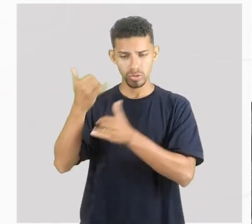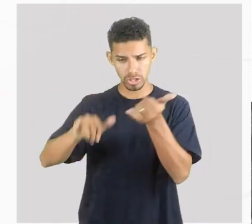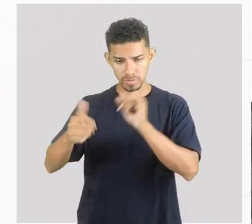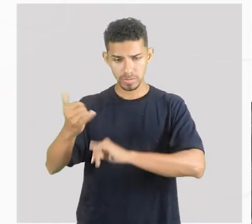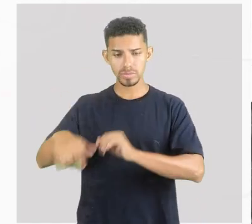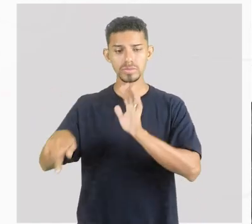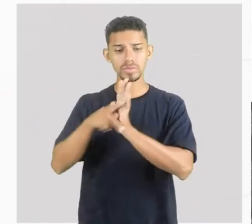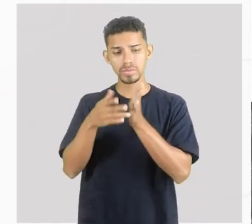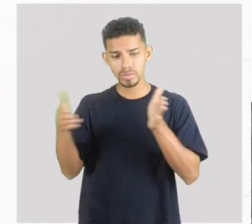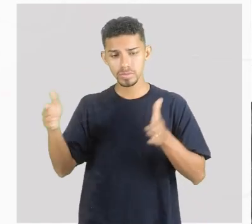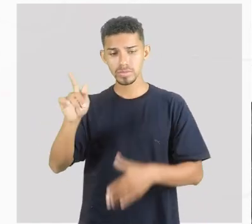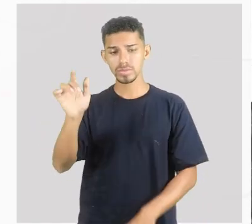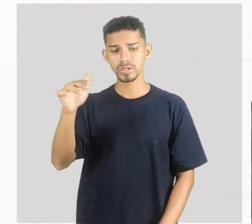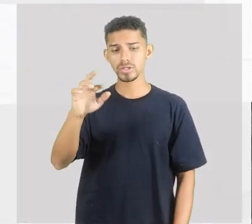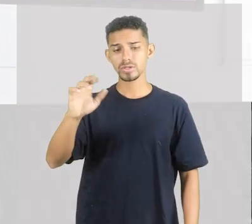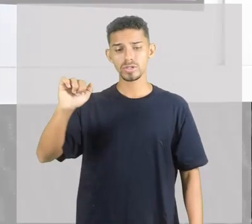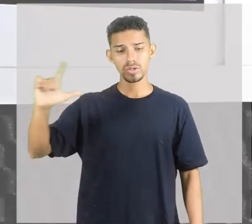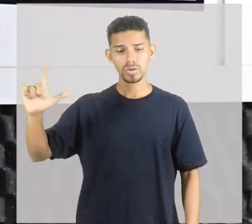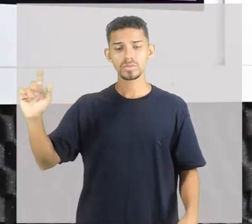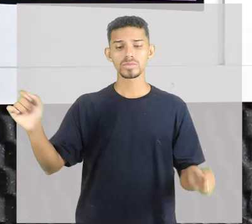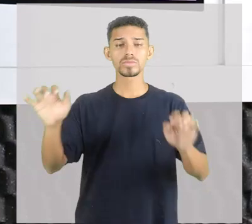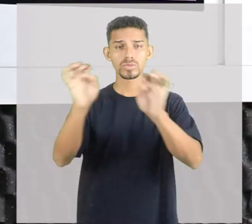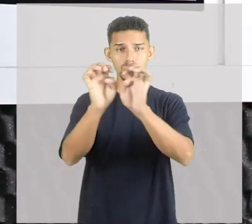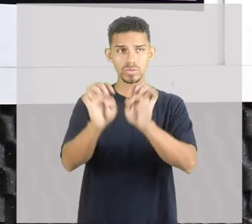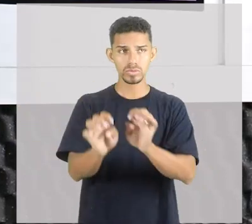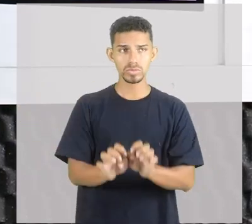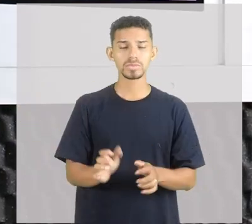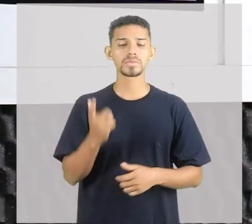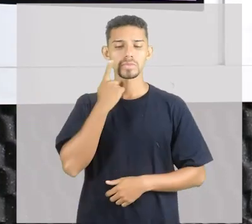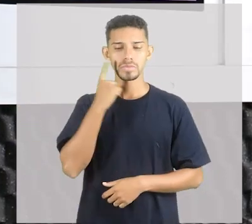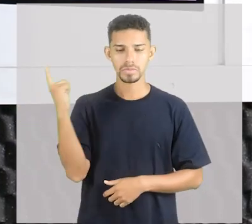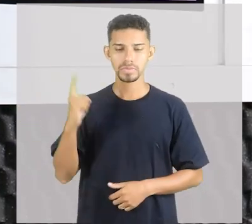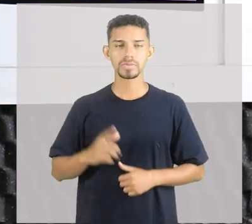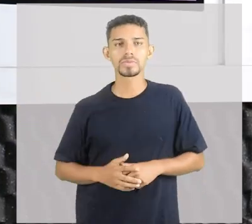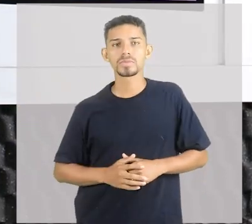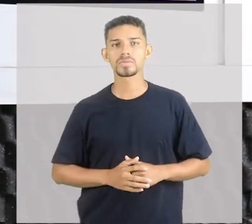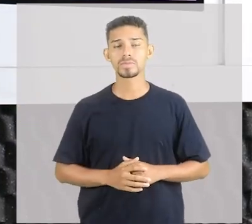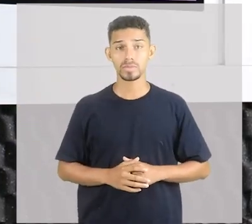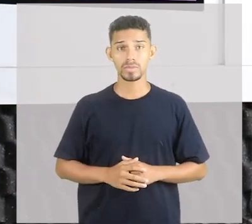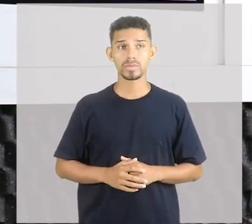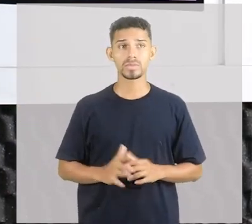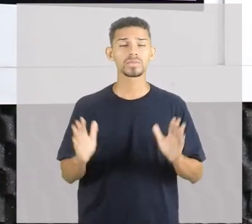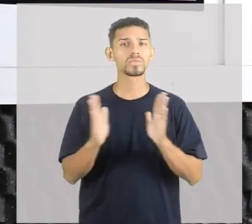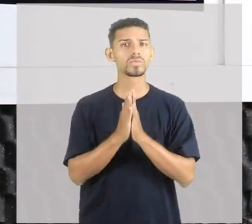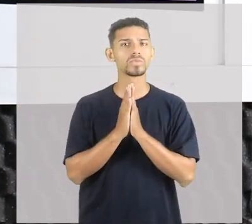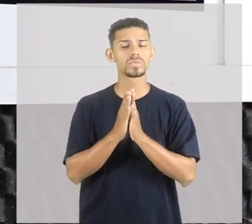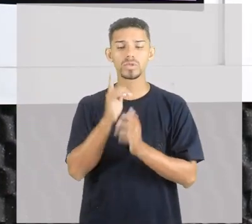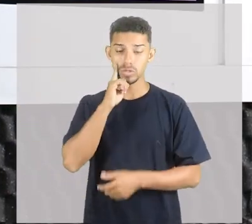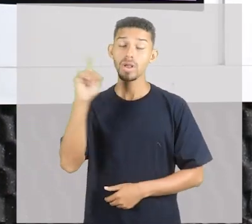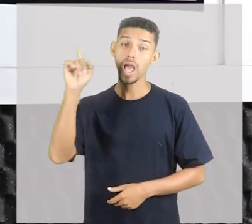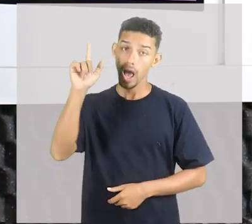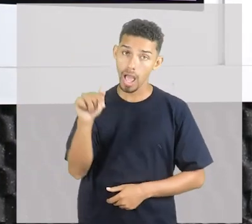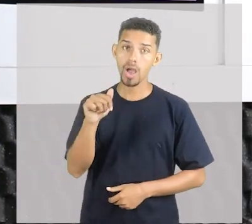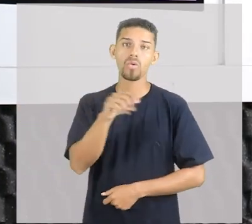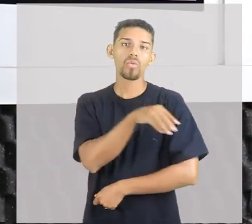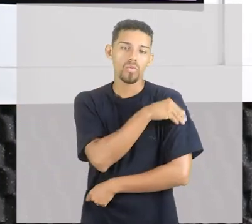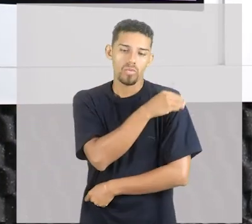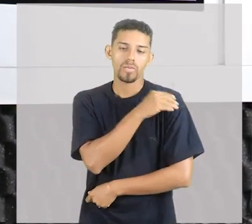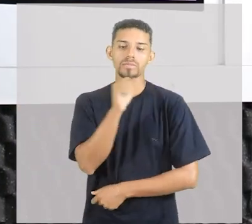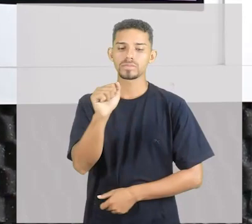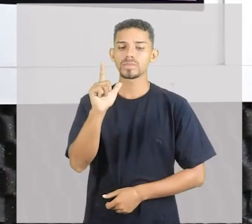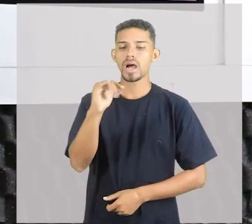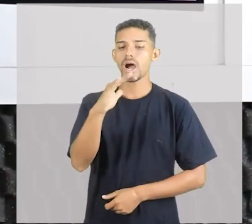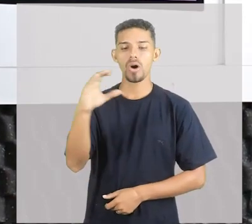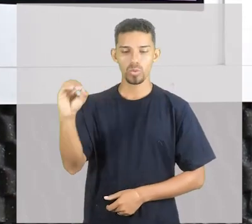geraniol, que apresenta a seguinte estrutura. Está aqui a estrutura. Gente, por favor, isso aqui é um álcool. Não, como é